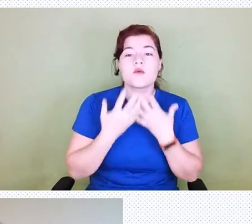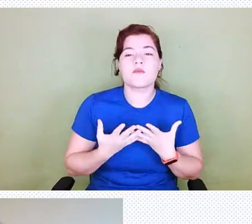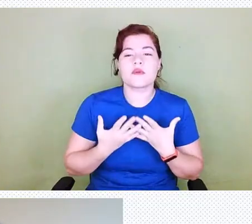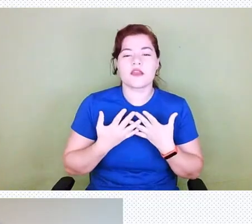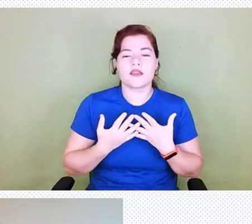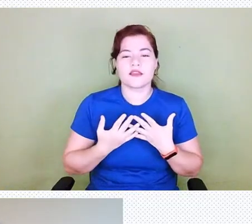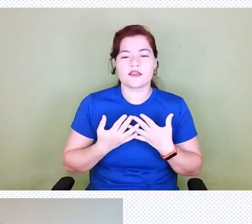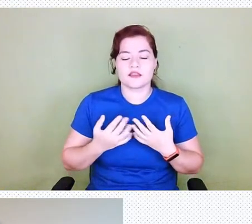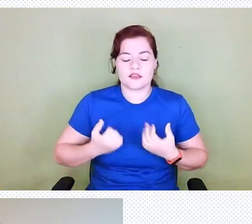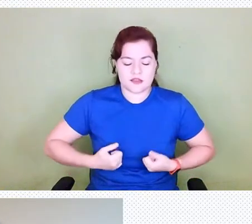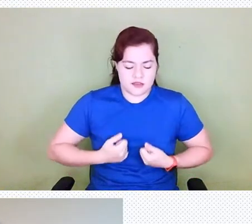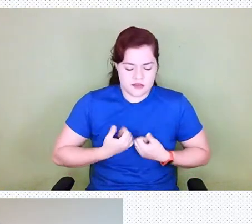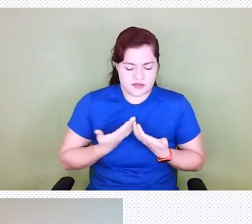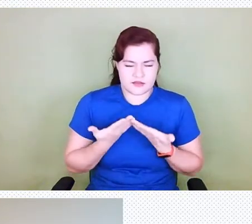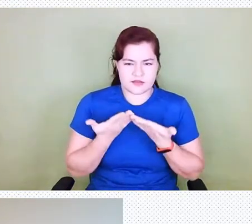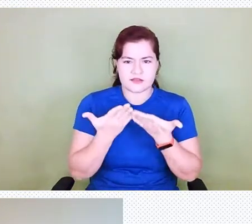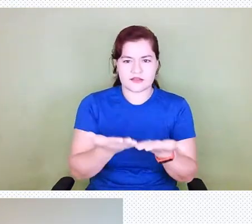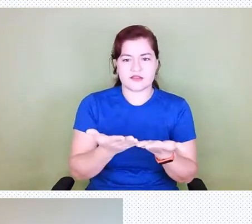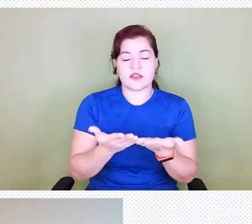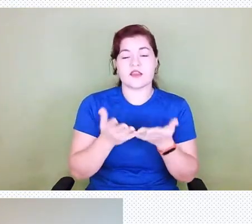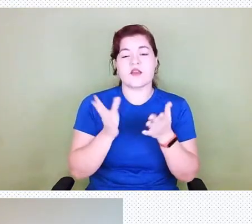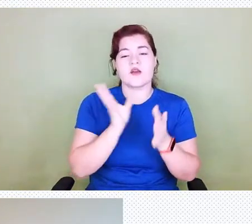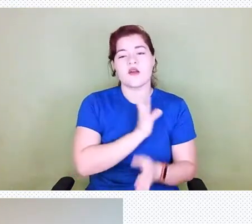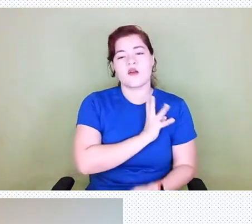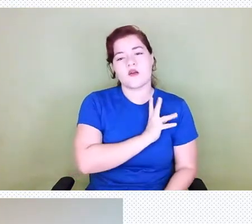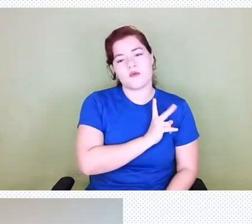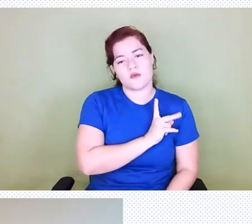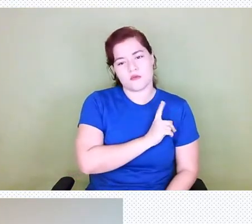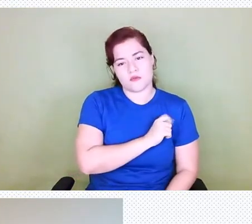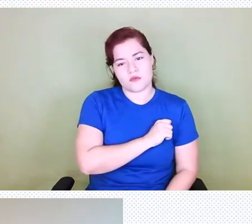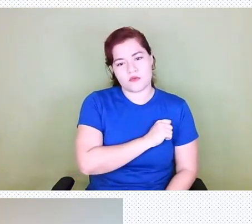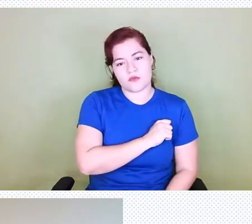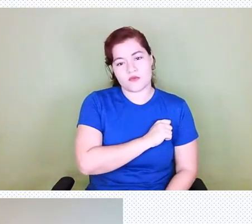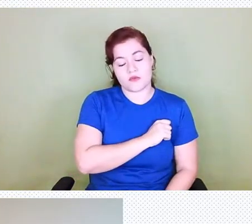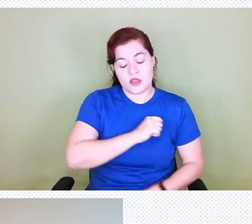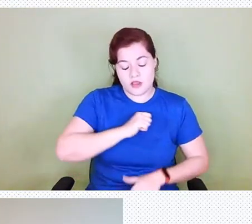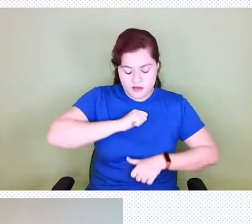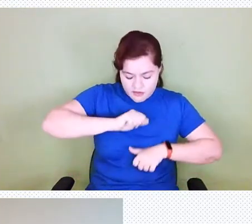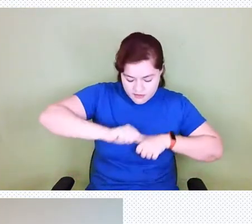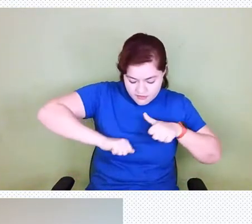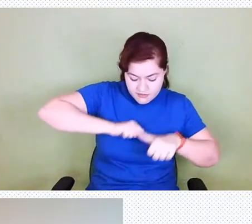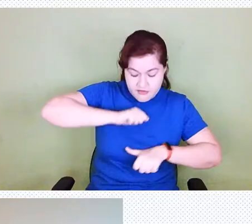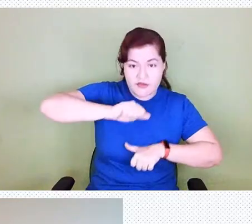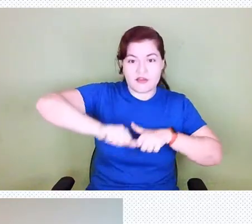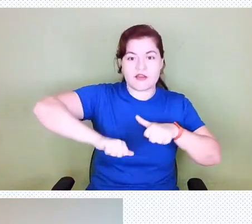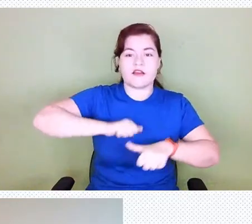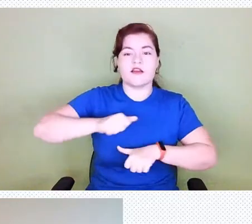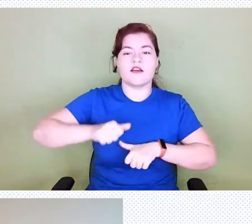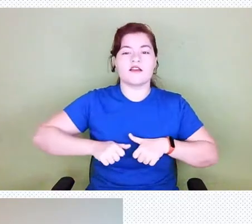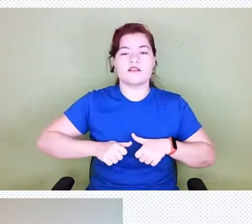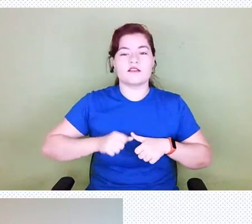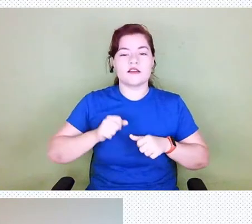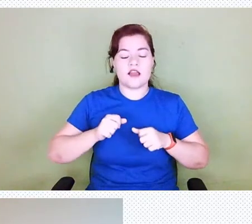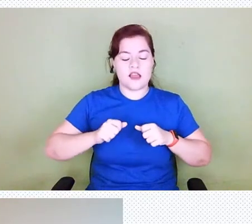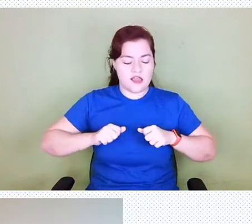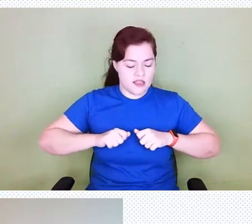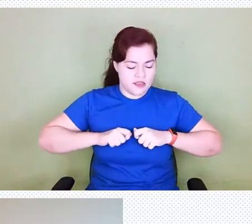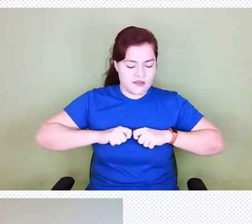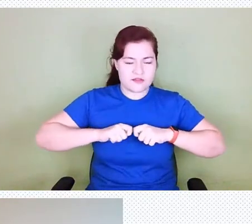ao apostolado do amor. São elas que se tornam apóstolos do